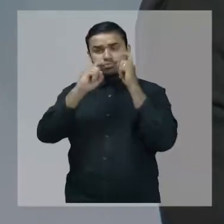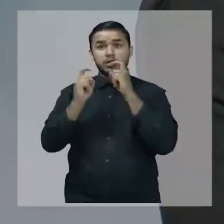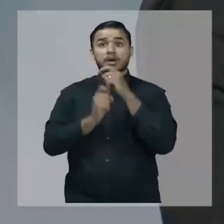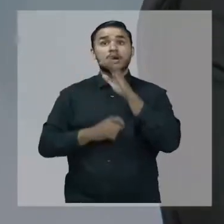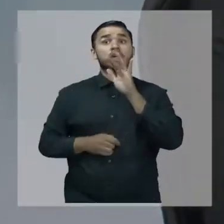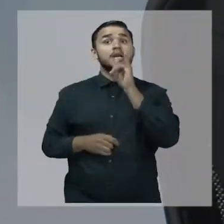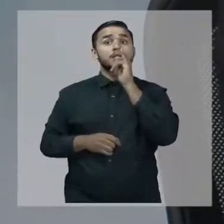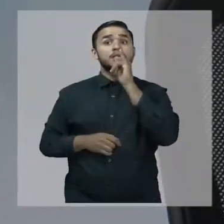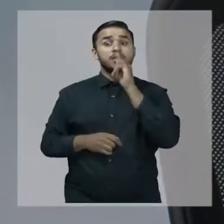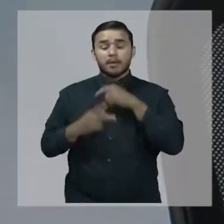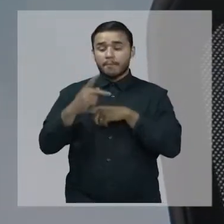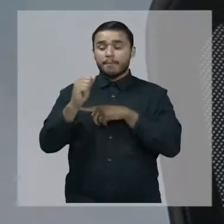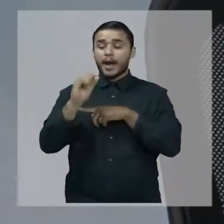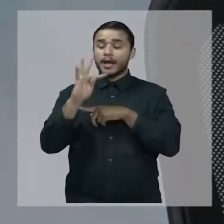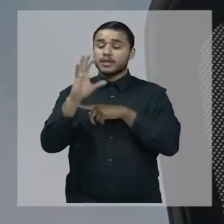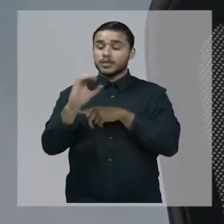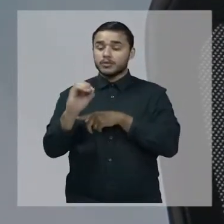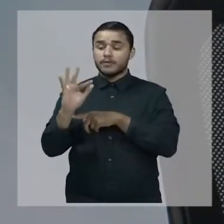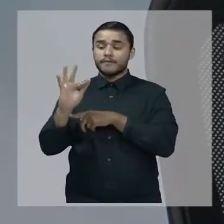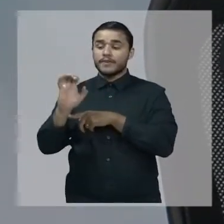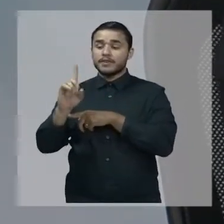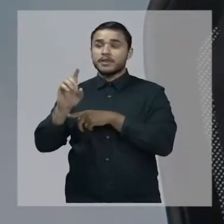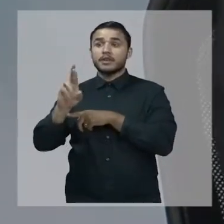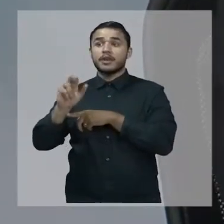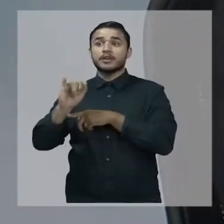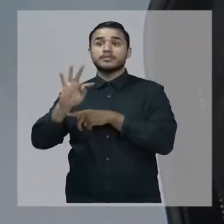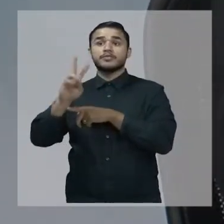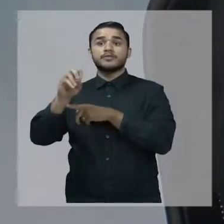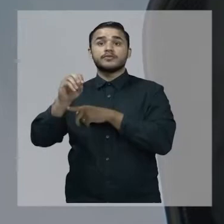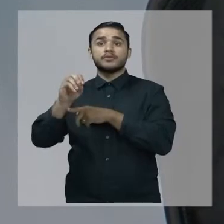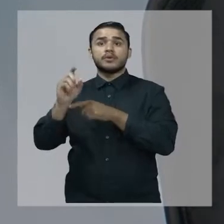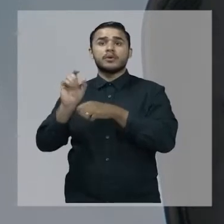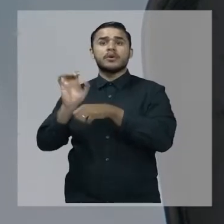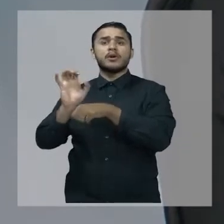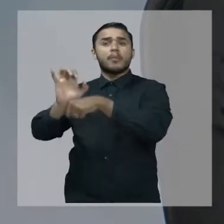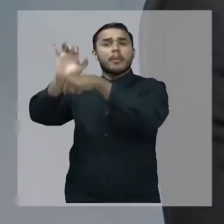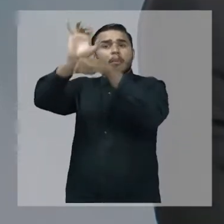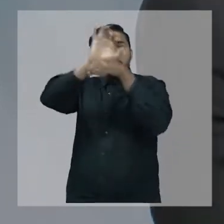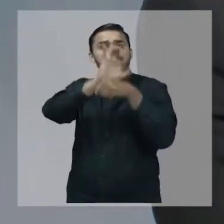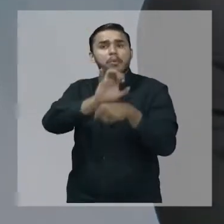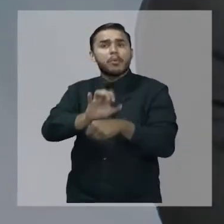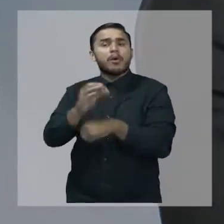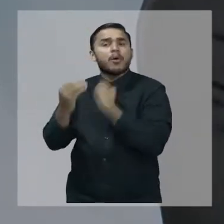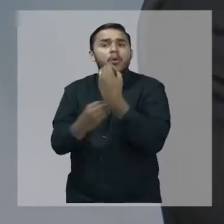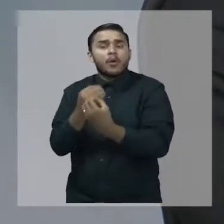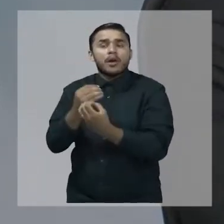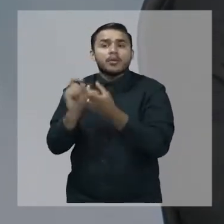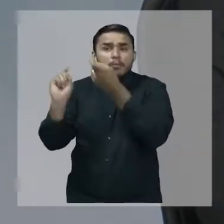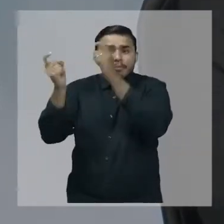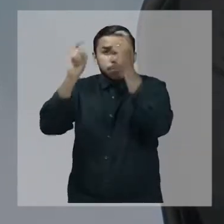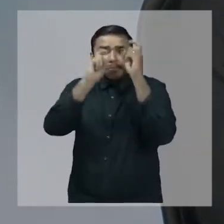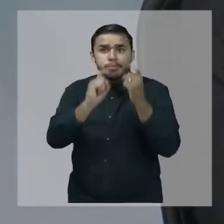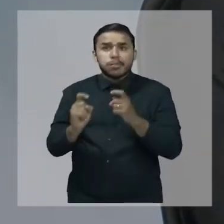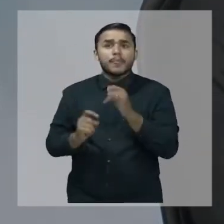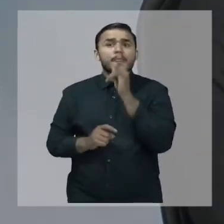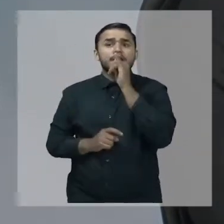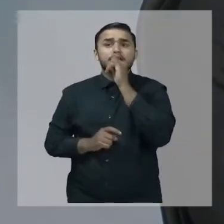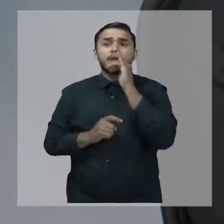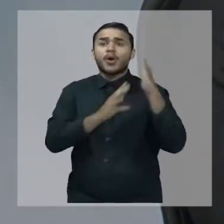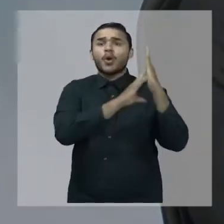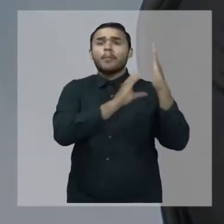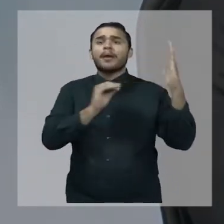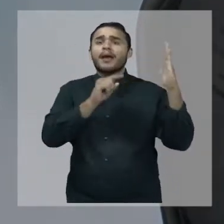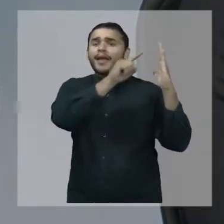que empoderar o parlamento na sua função básica que remonta lá da Inglaterra. A função orçamentária